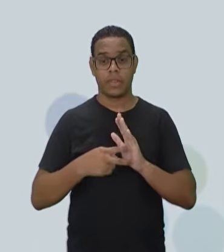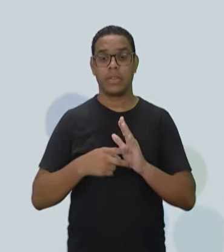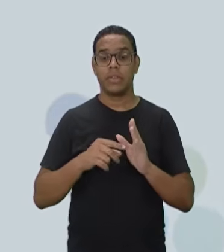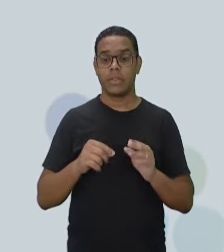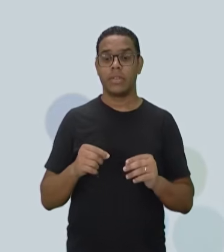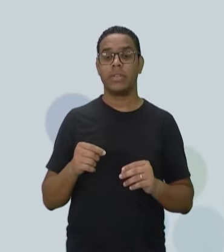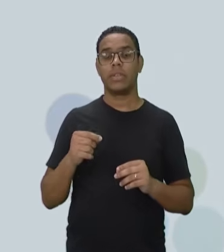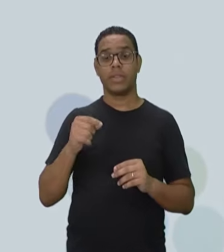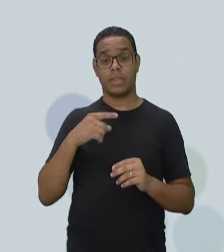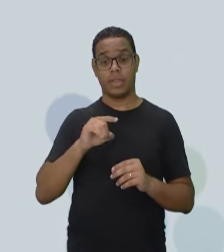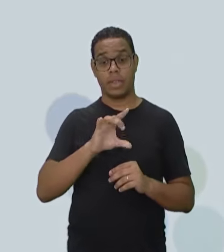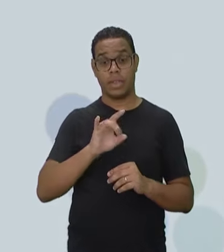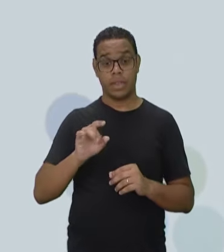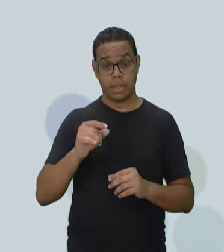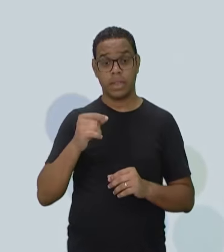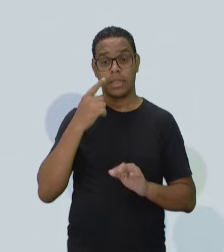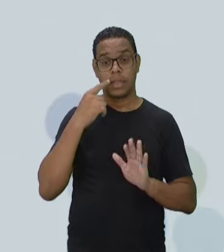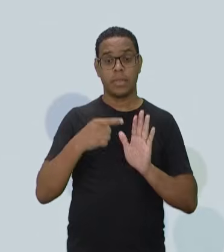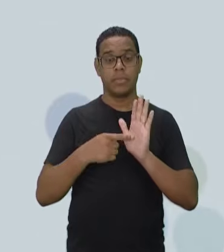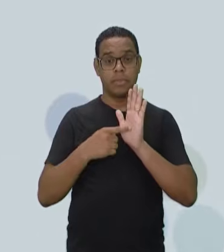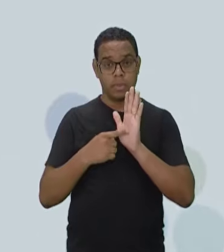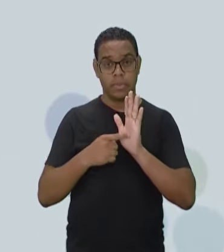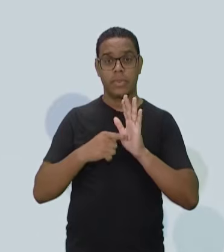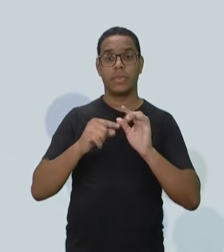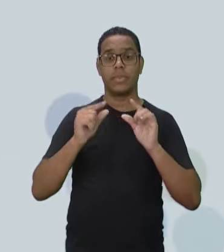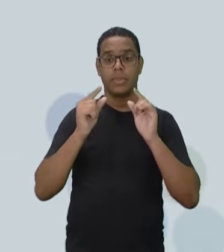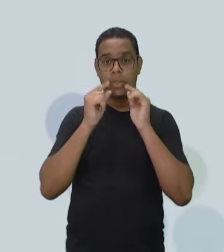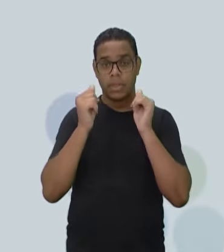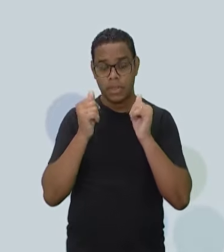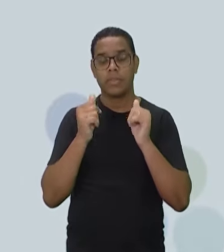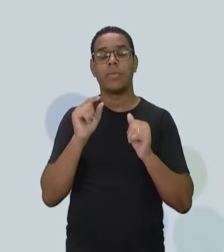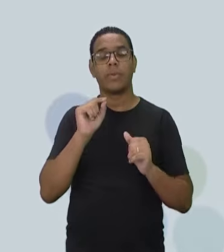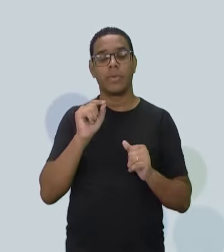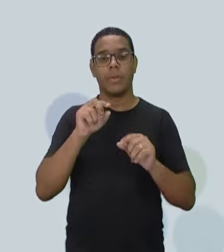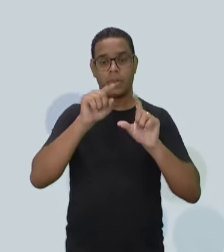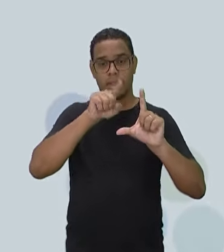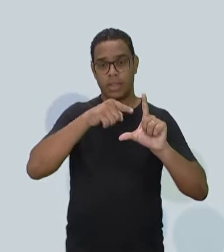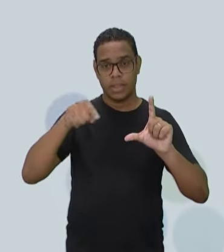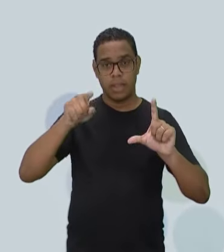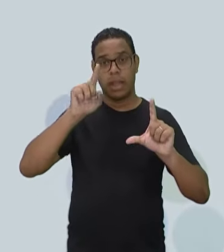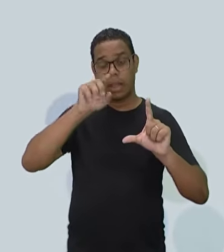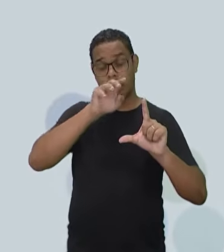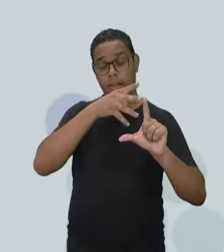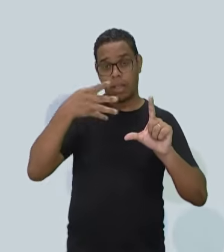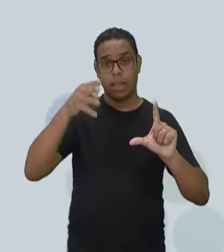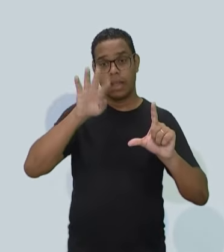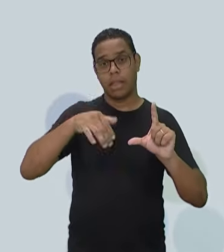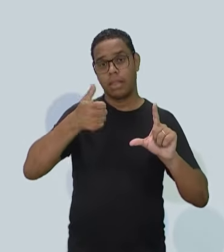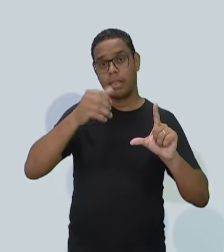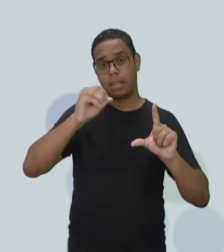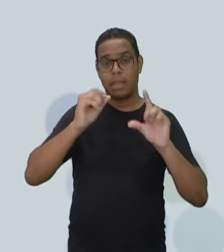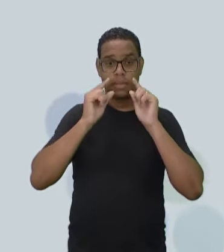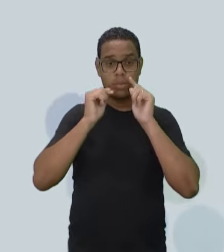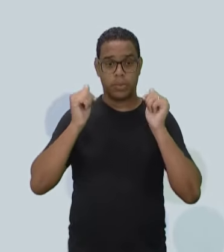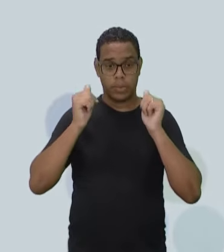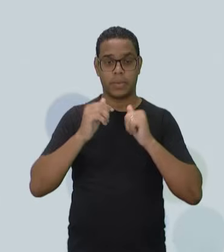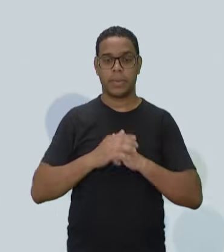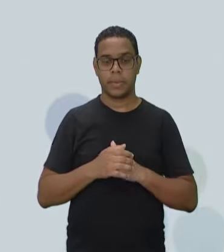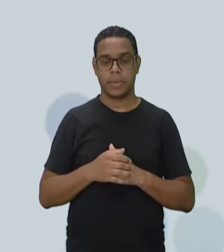cada bombom desse representado no gráfico equivale a 10